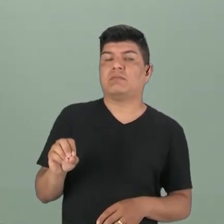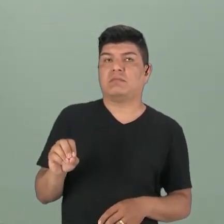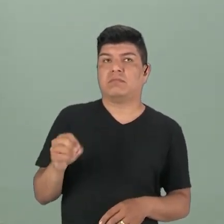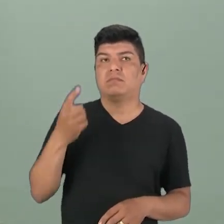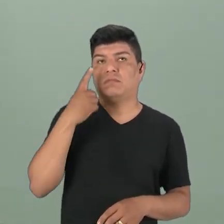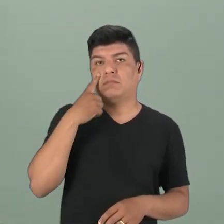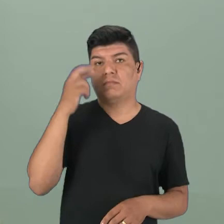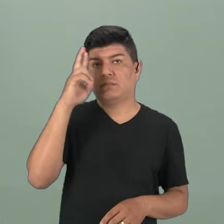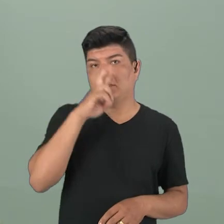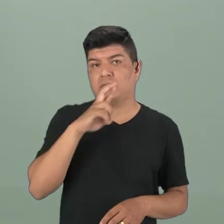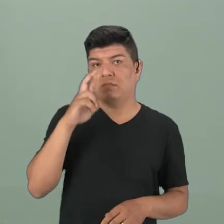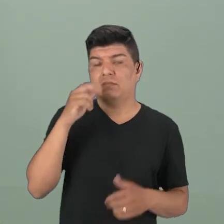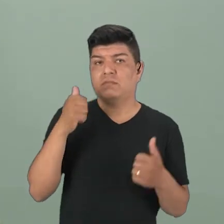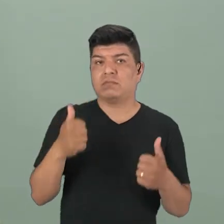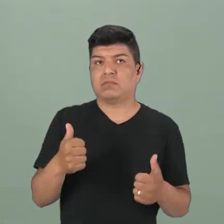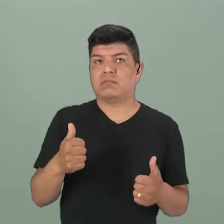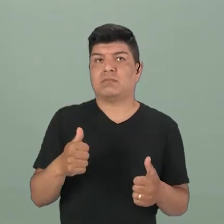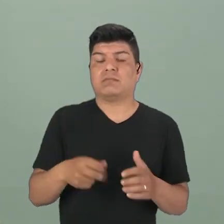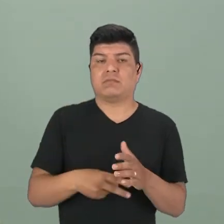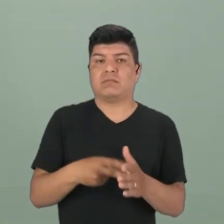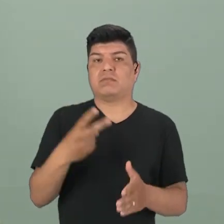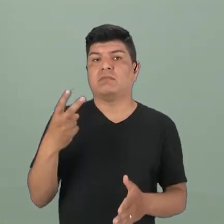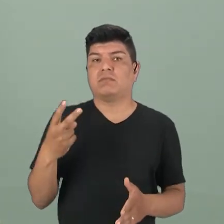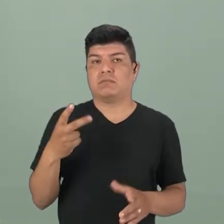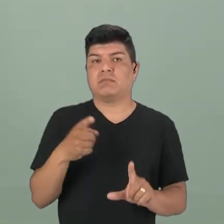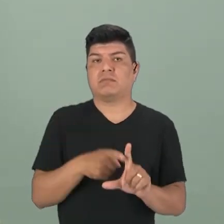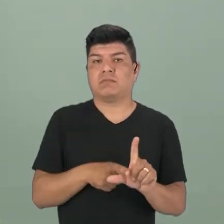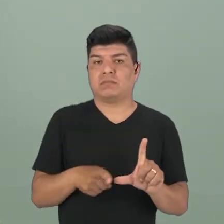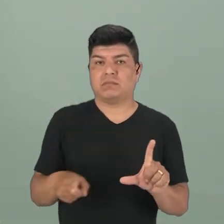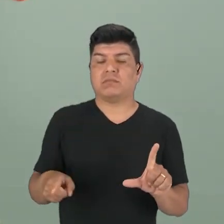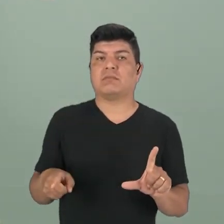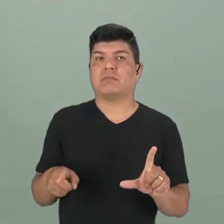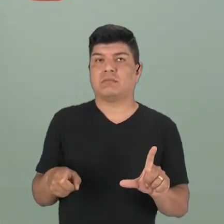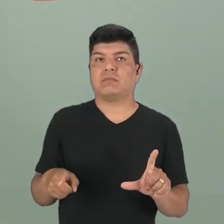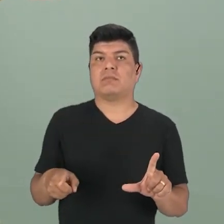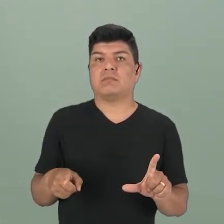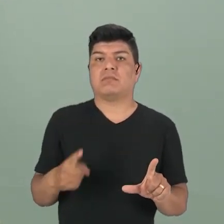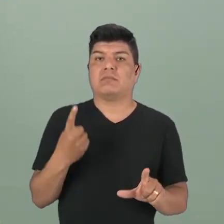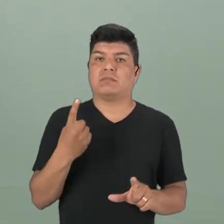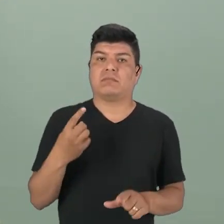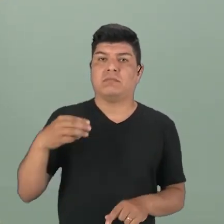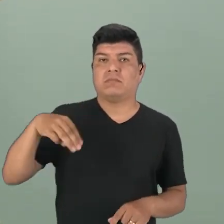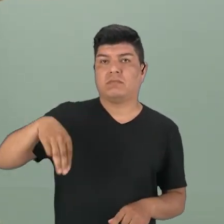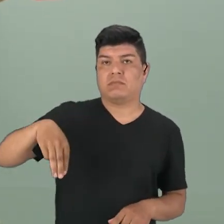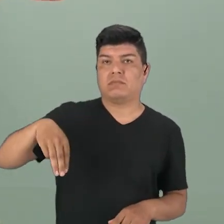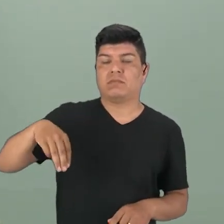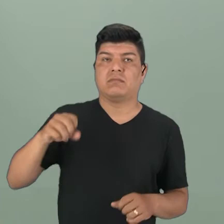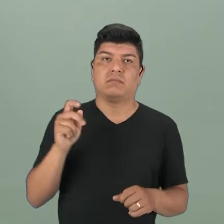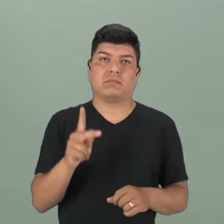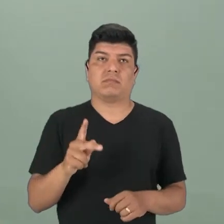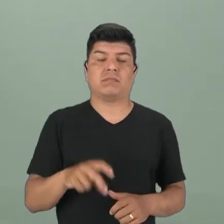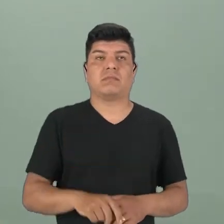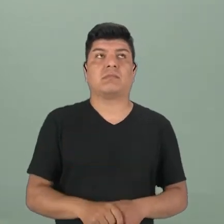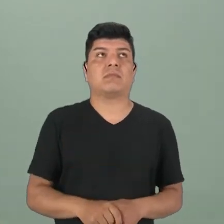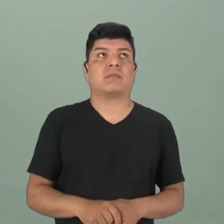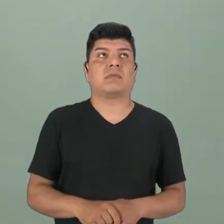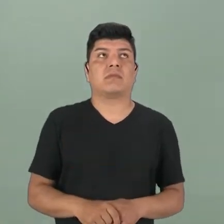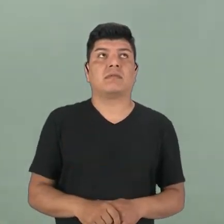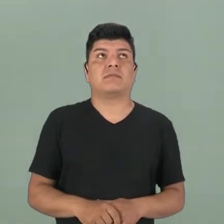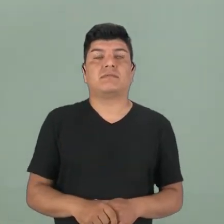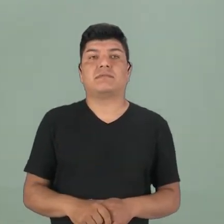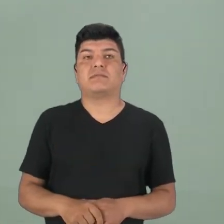observar. Deu certinho, 2 vezes a régua nesse espaço da régua de 1 metro, tá? Então, vamos